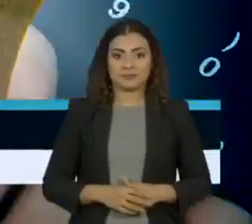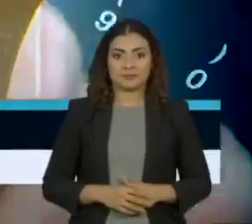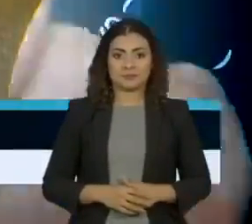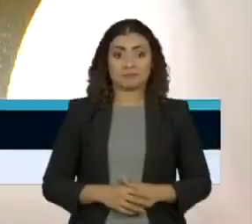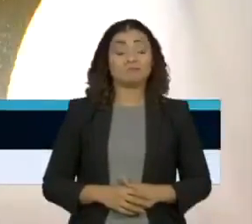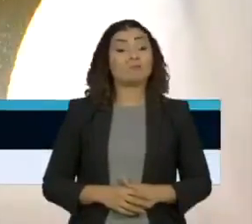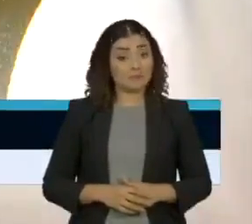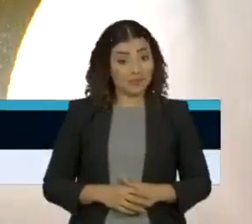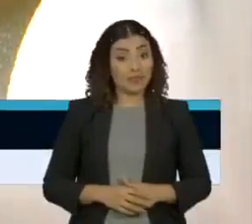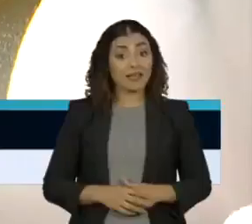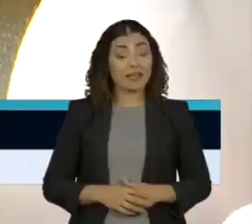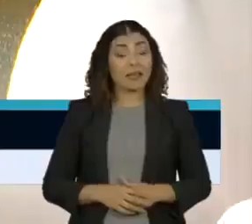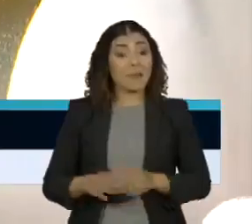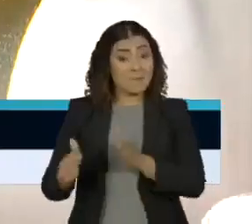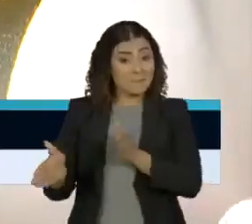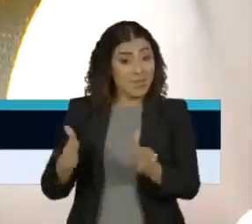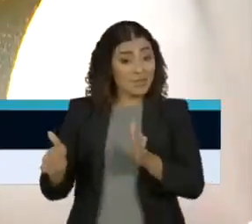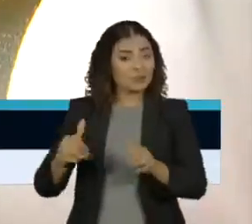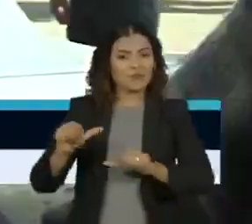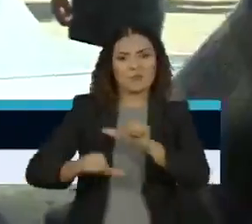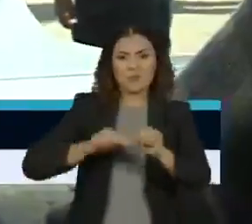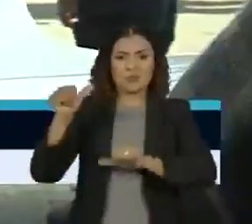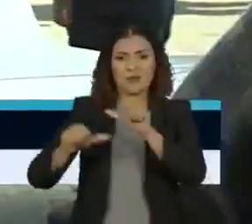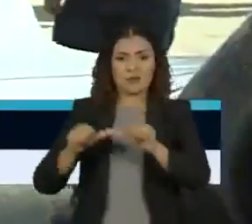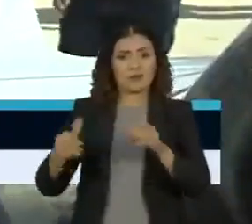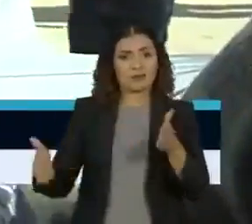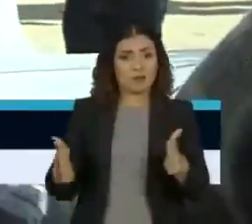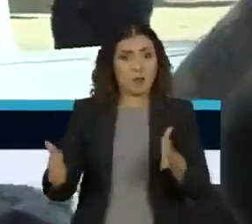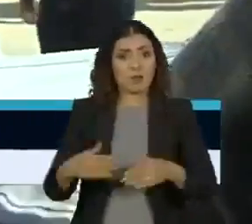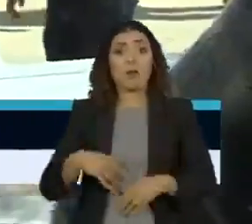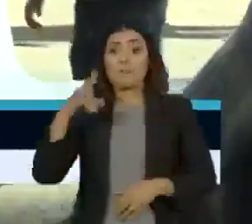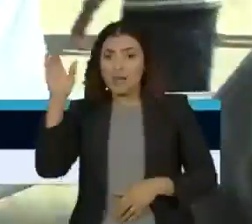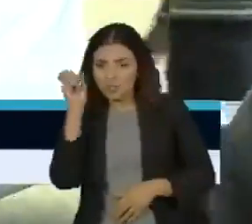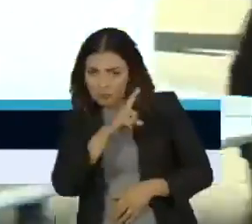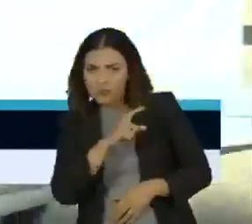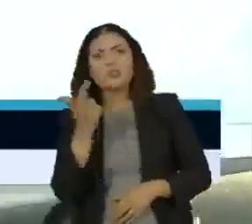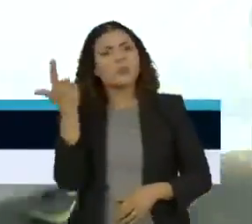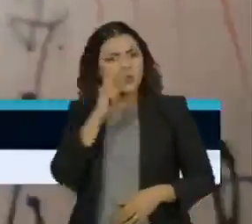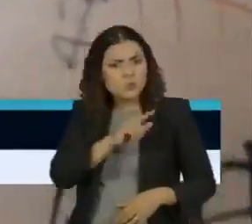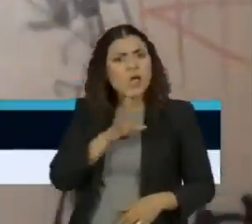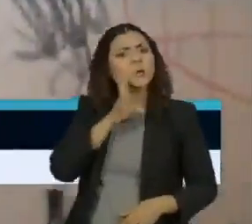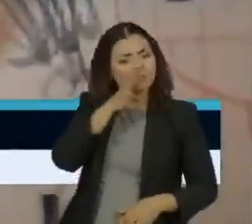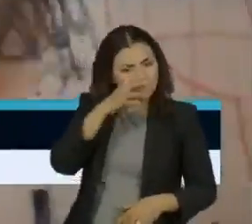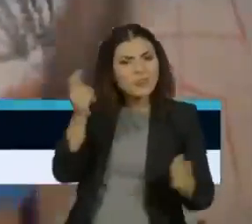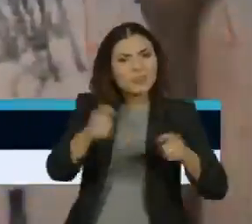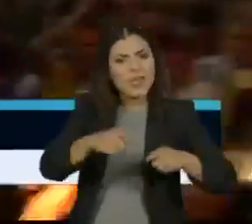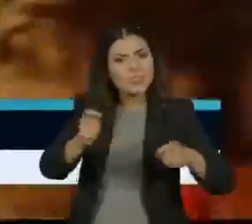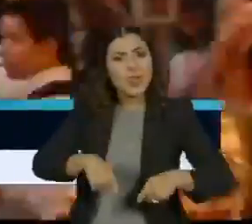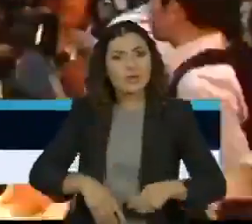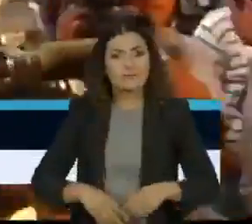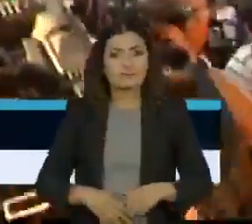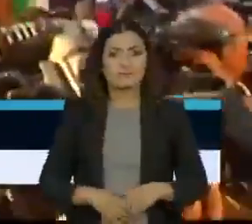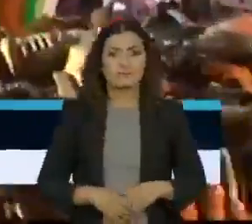Foi uma década tomada por rupturas. Mais difícil, mas a gente consegue, a gente chega lá.